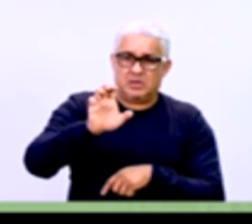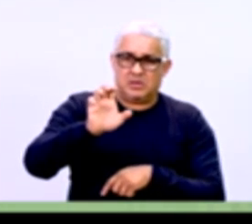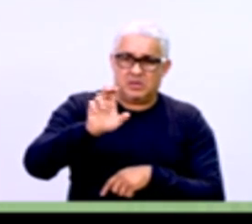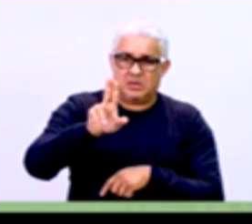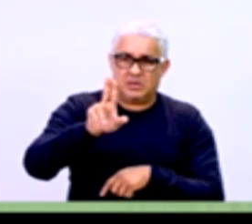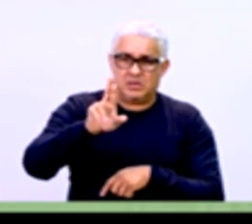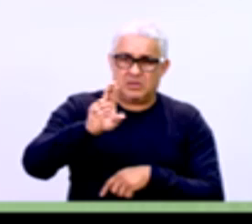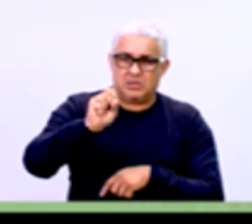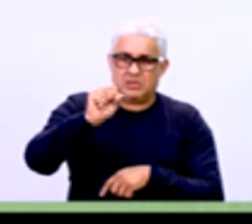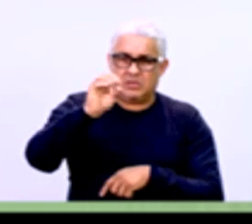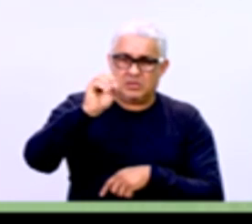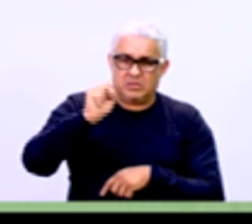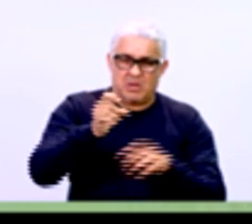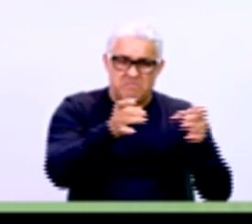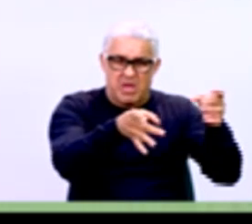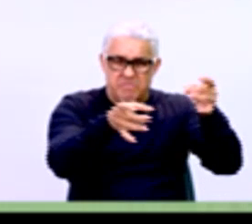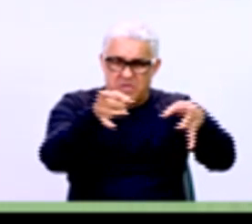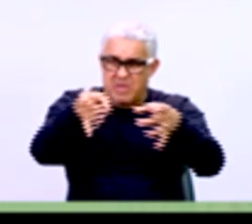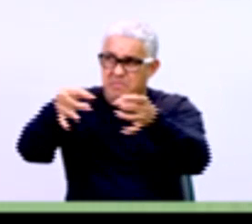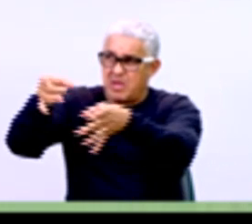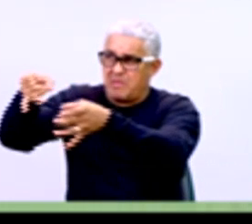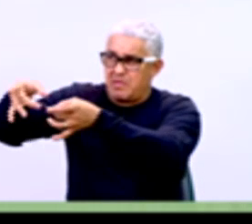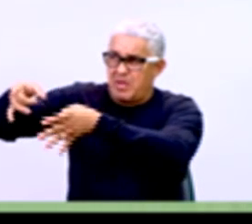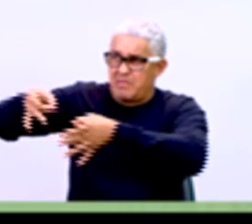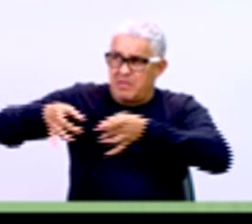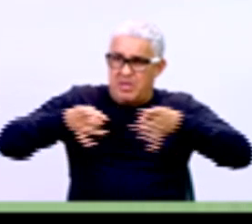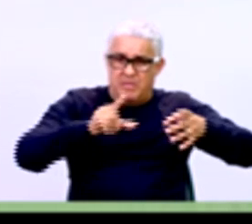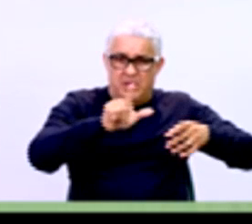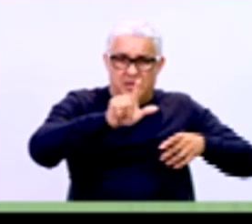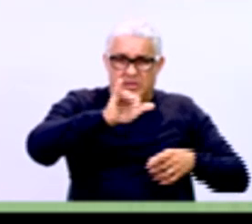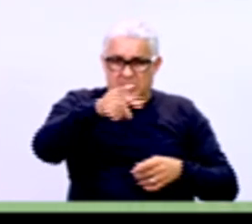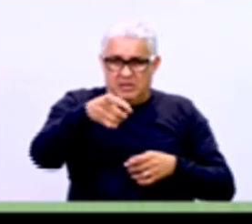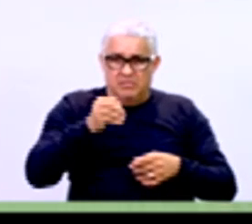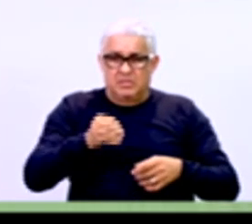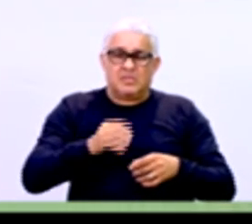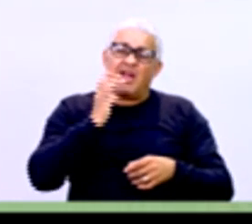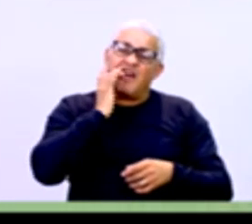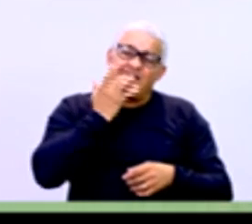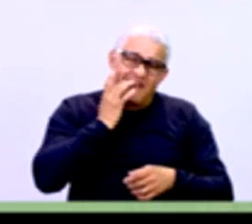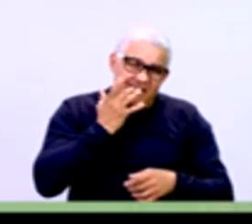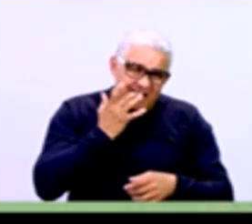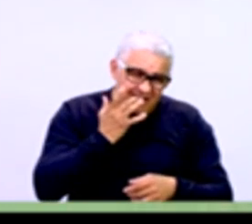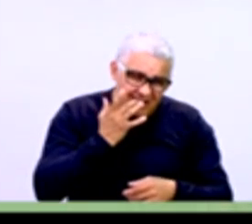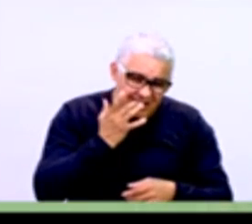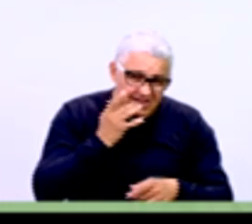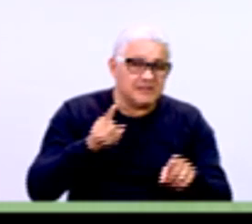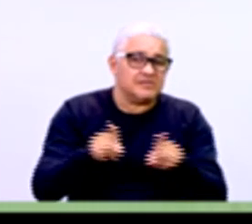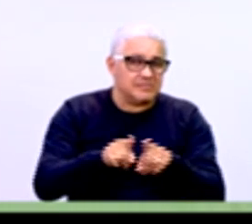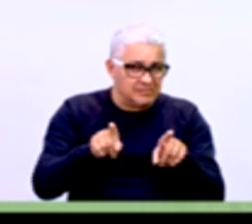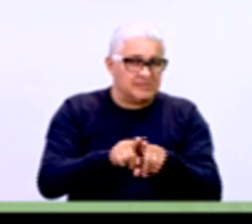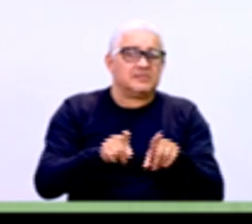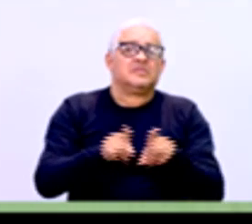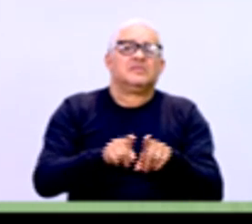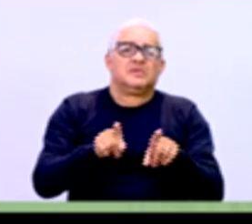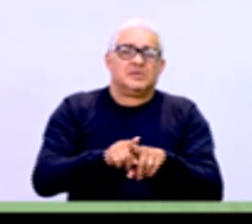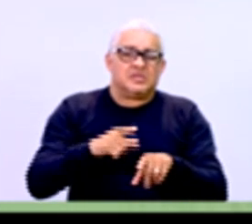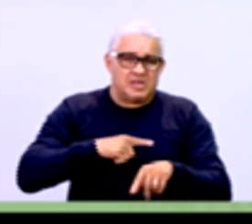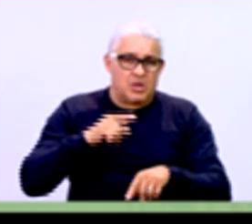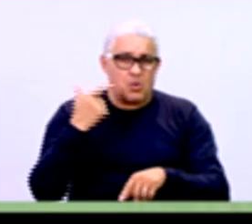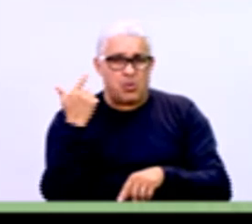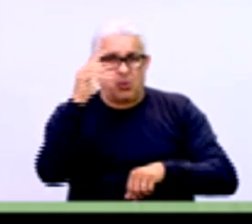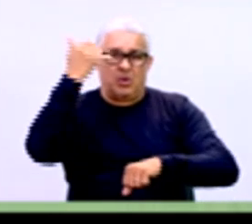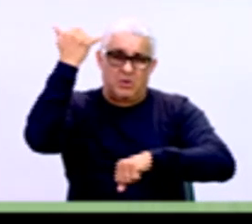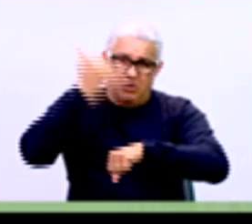sendo desperdiçados no meio desse lixo, que não só ouro, vários outros metais de grande importância,